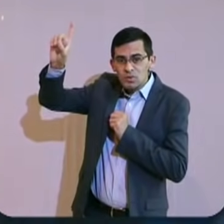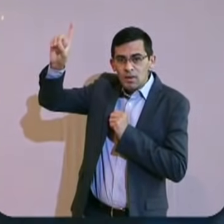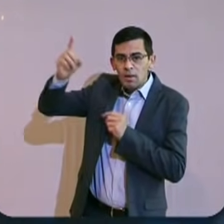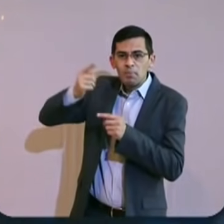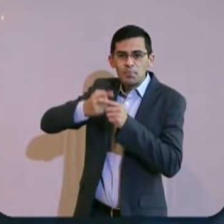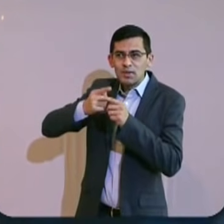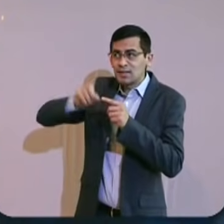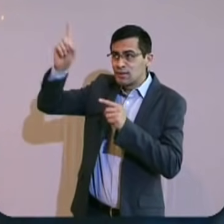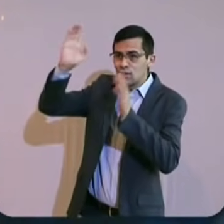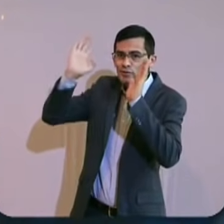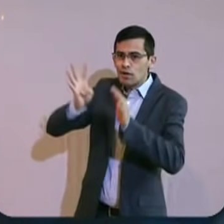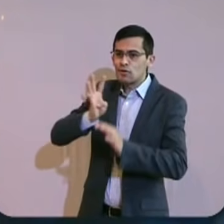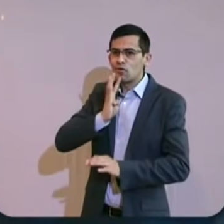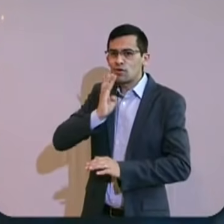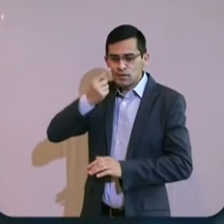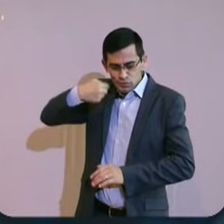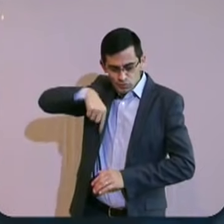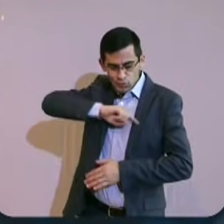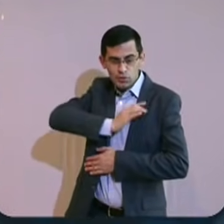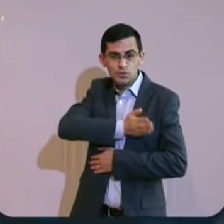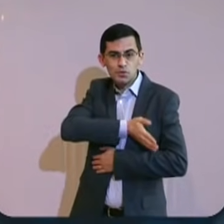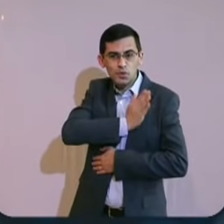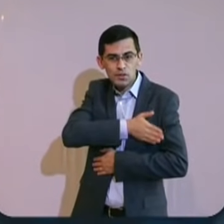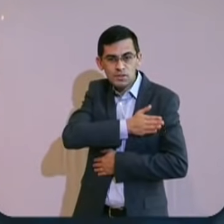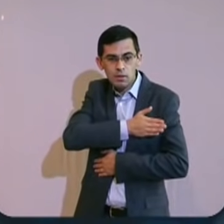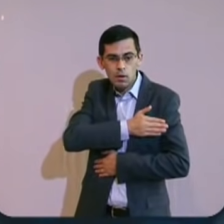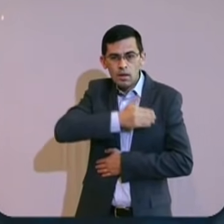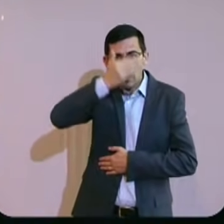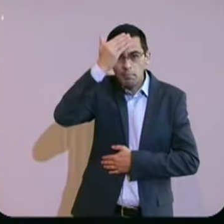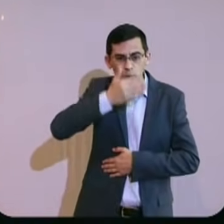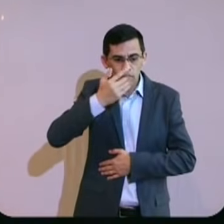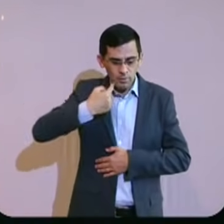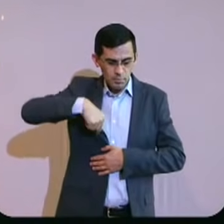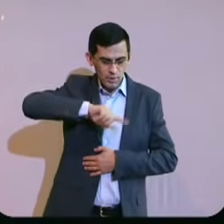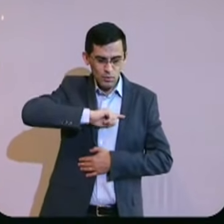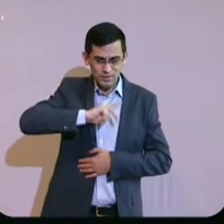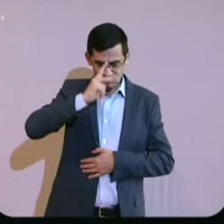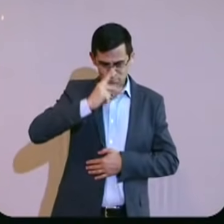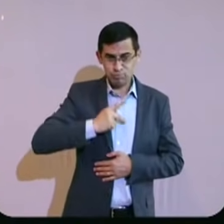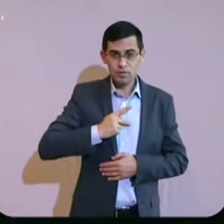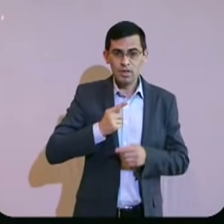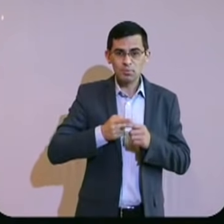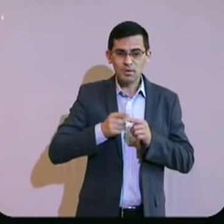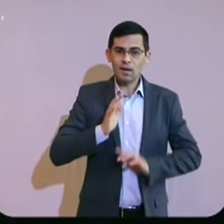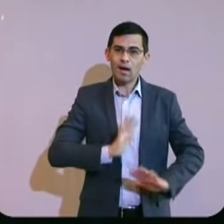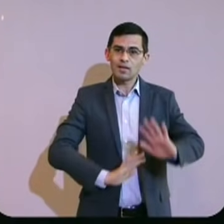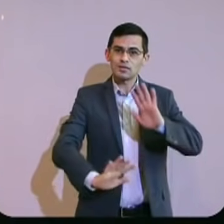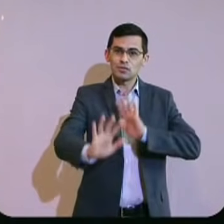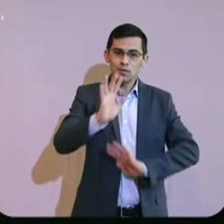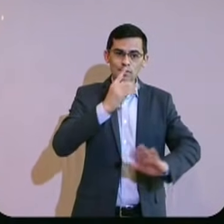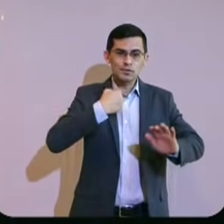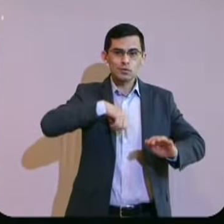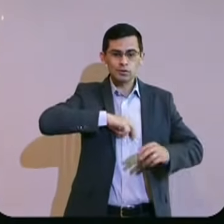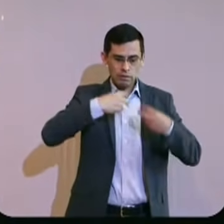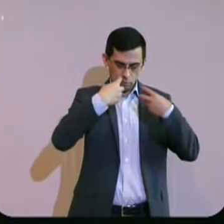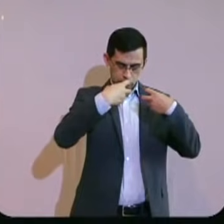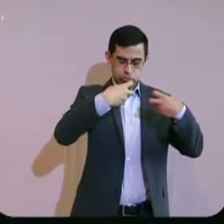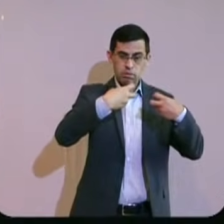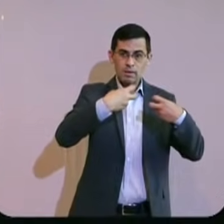porque Deus já conhece o nosso coração. O teste é para nós mesmos, porque nós às vezes não vemos a